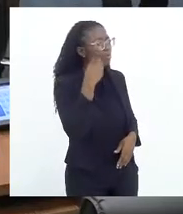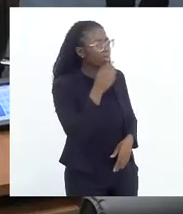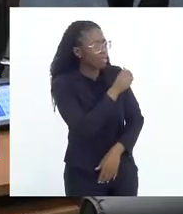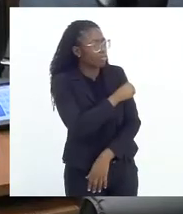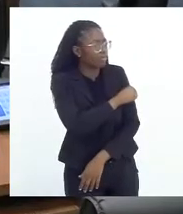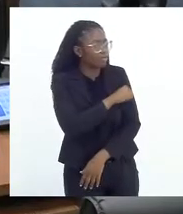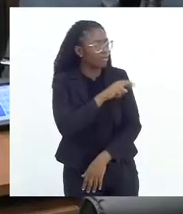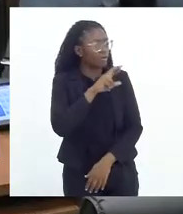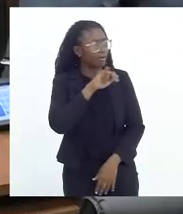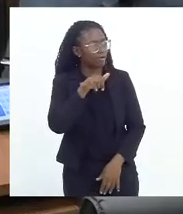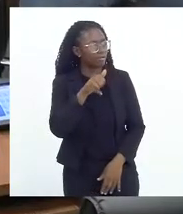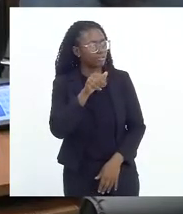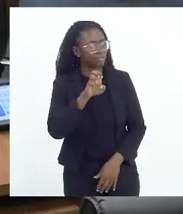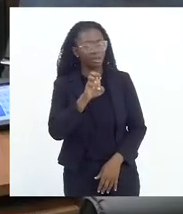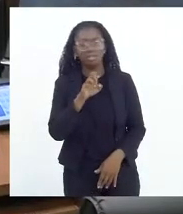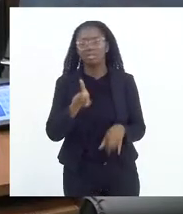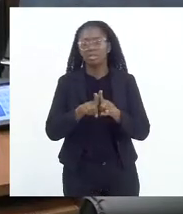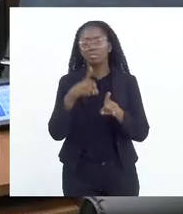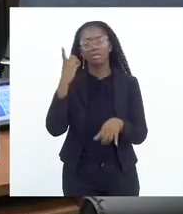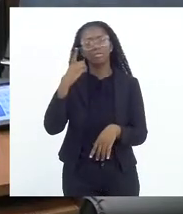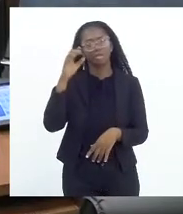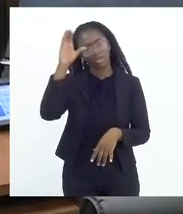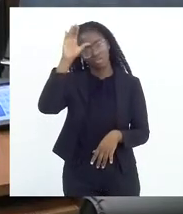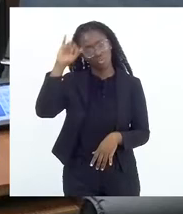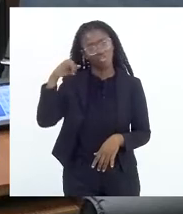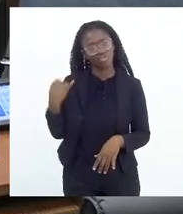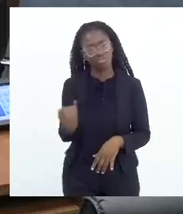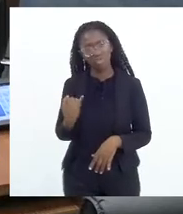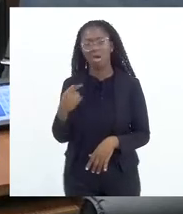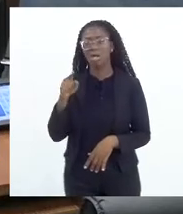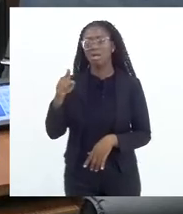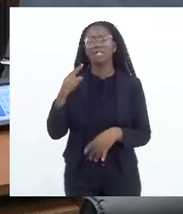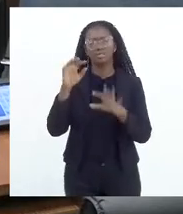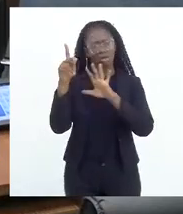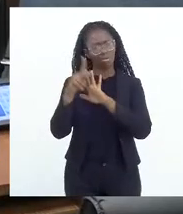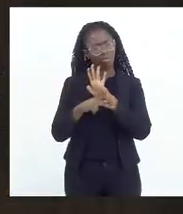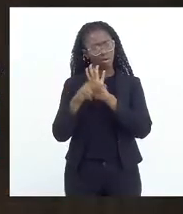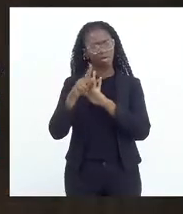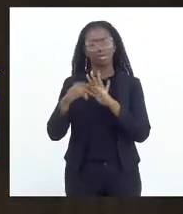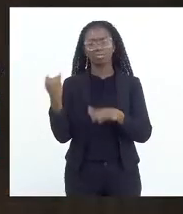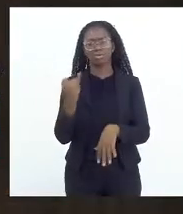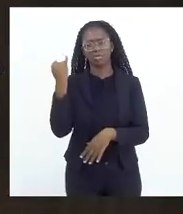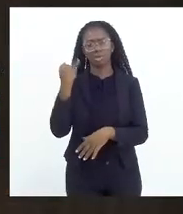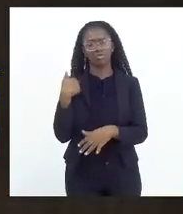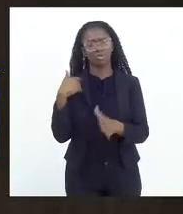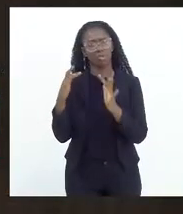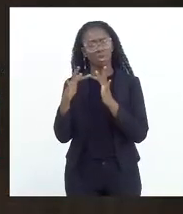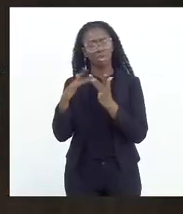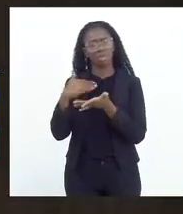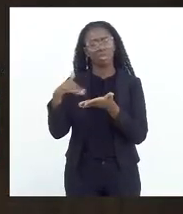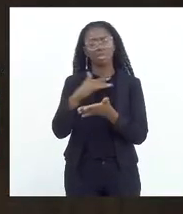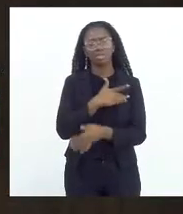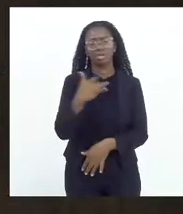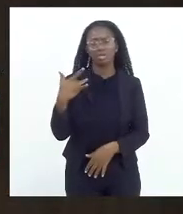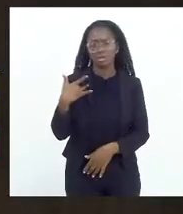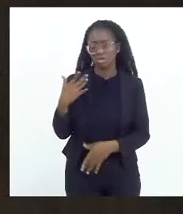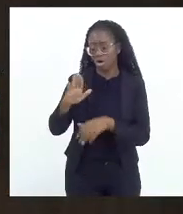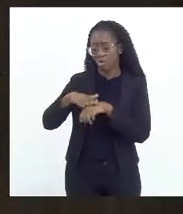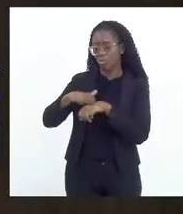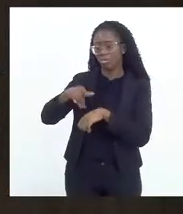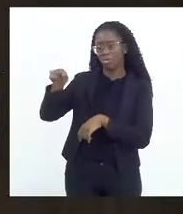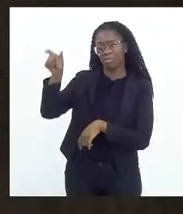Bittencourt e deputada Tia Ju. Esse é um projeto importante, eu entrei em contato com a Secretaria de Saúde, o próprio secretário se dispõe a ajudar